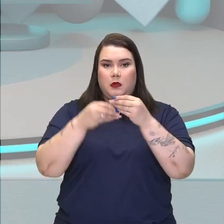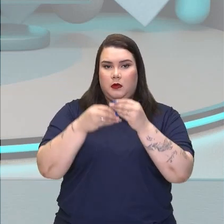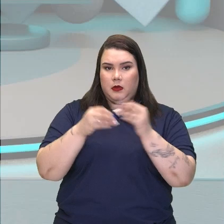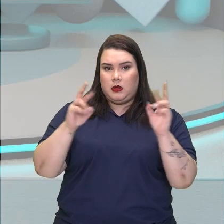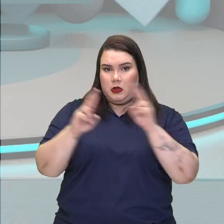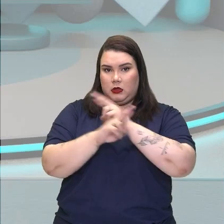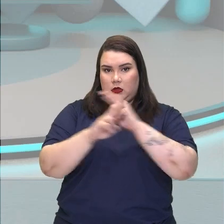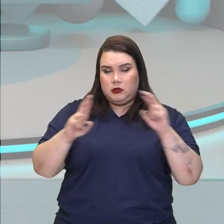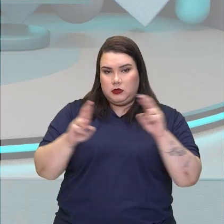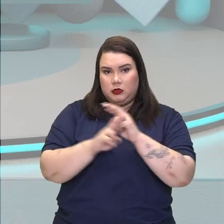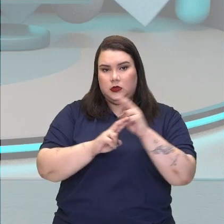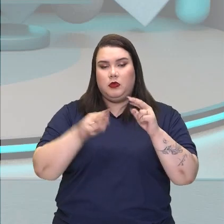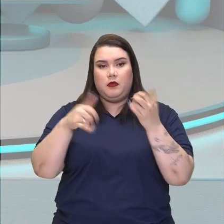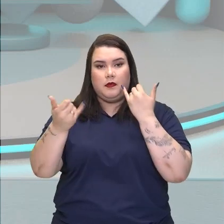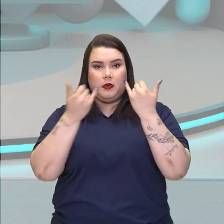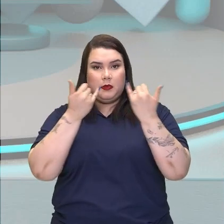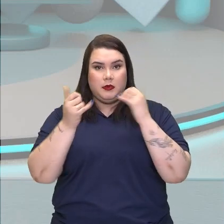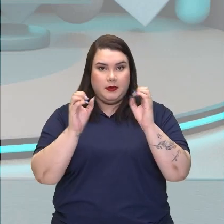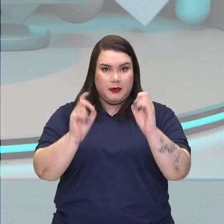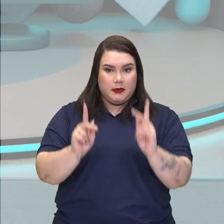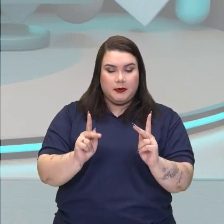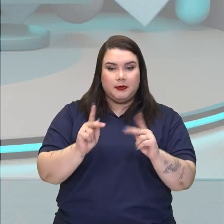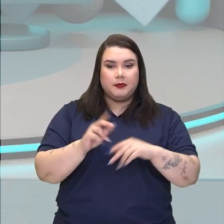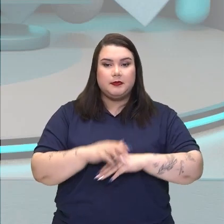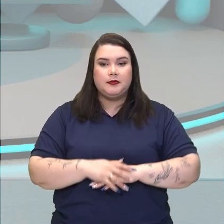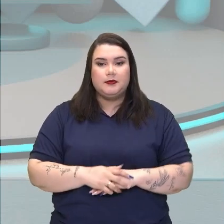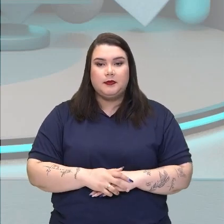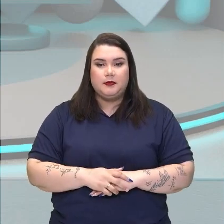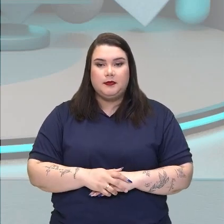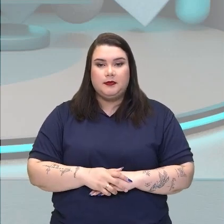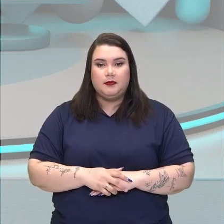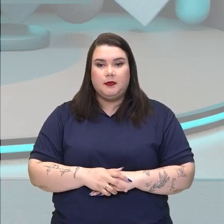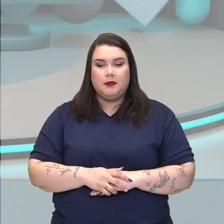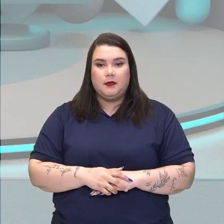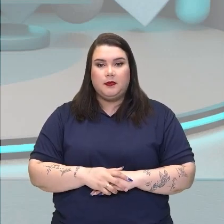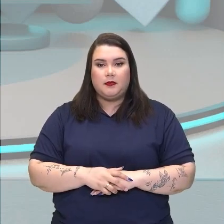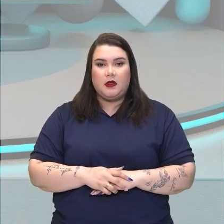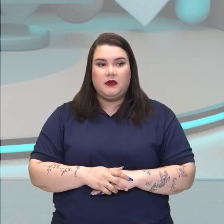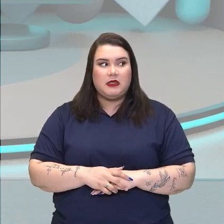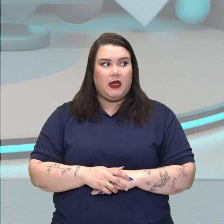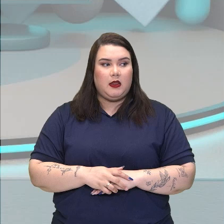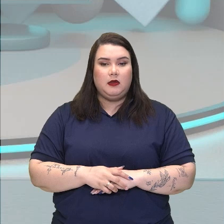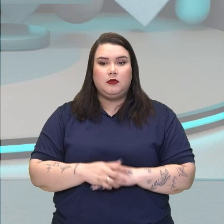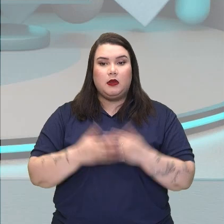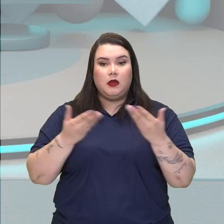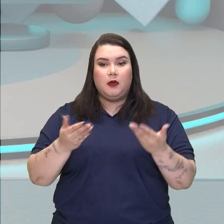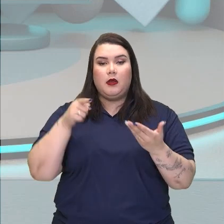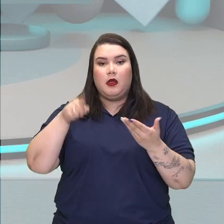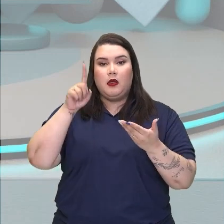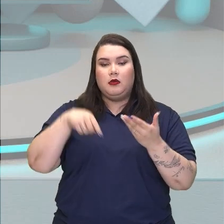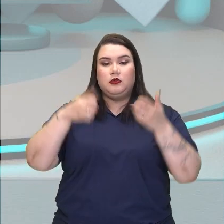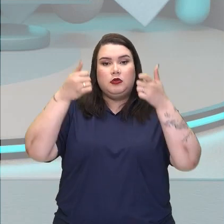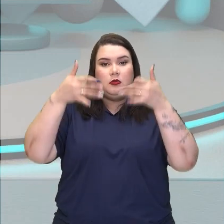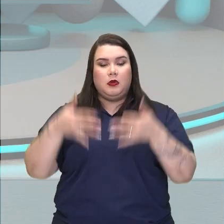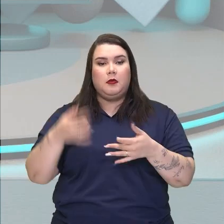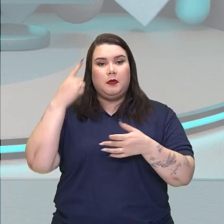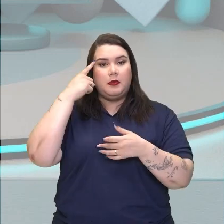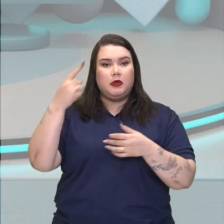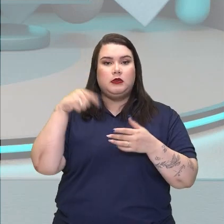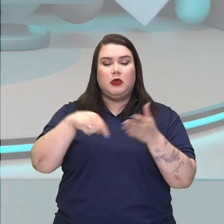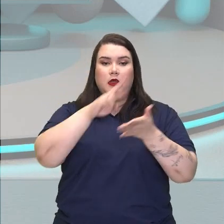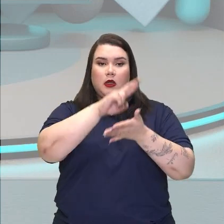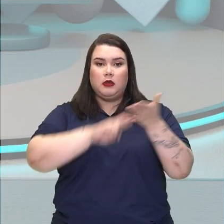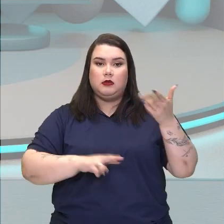relação a alguma informação, ok? Então, este é o caminho que você deve seguir quando você pensa na redação do Enem, tá